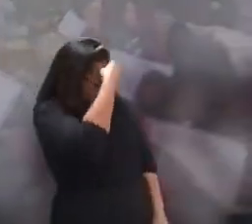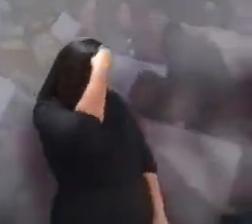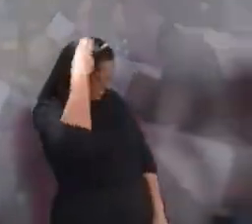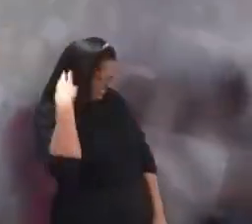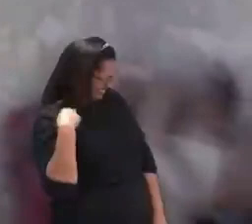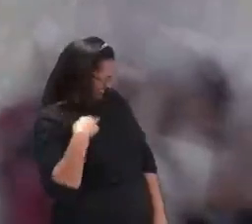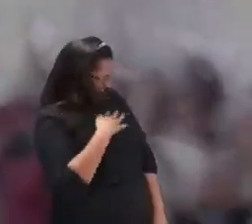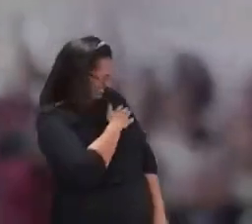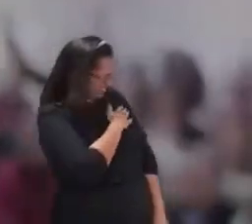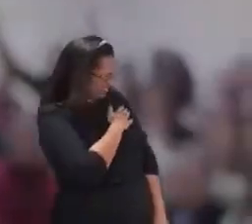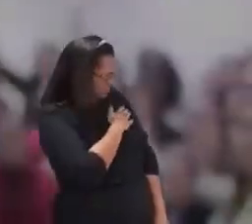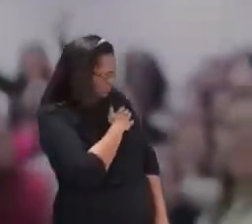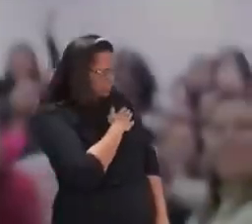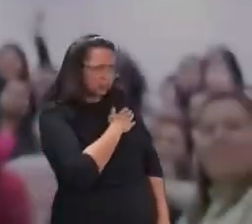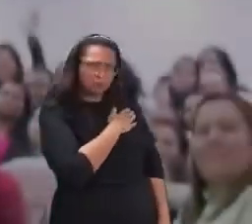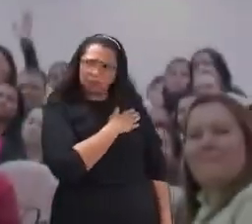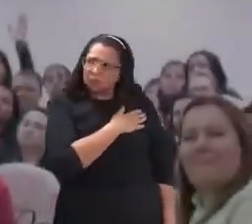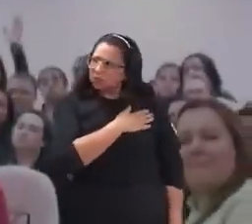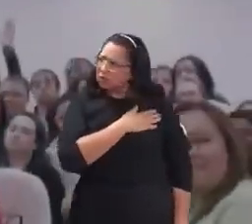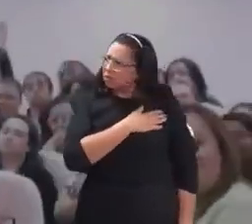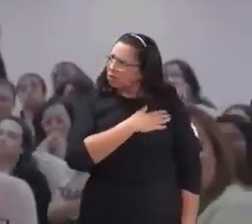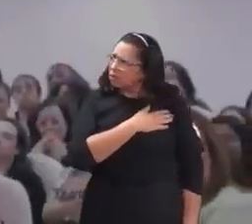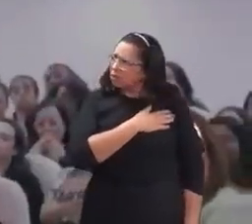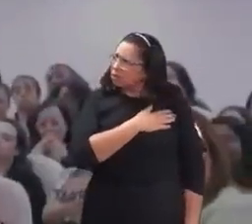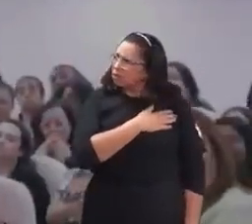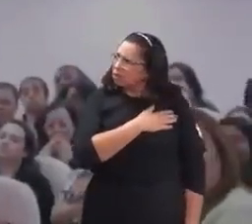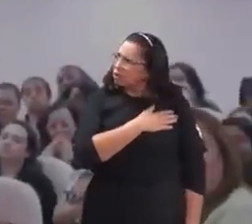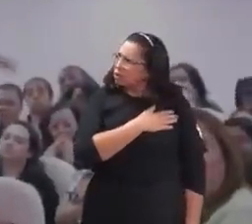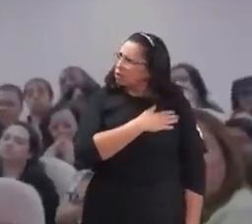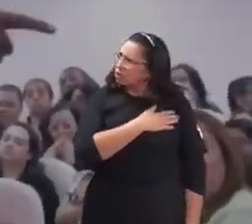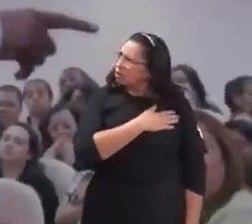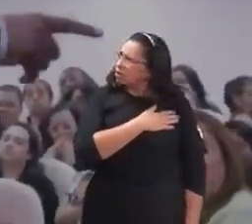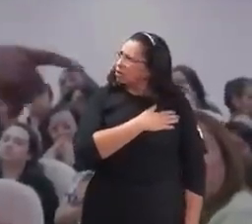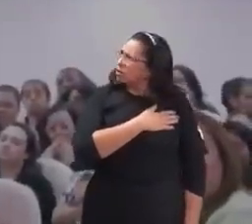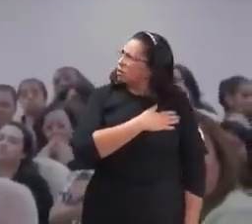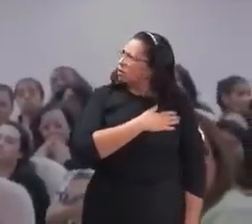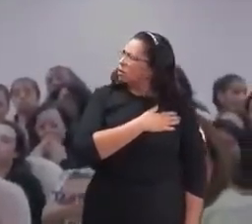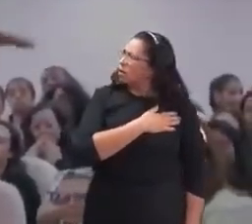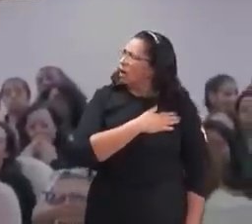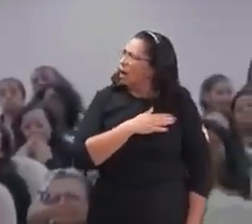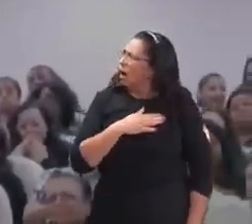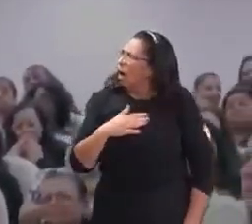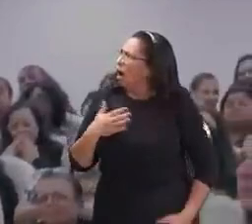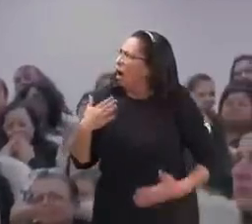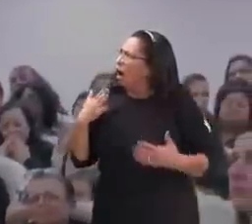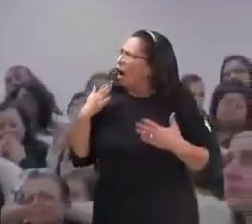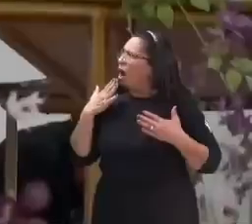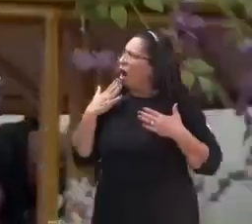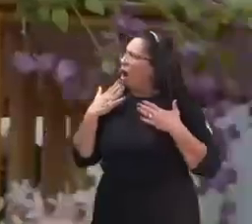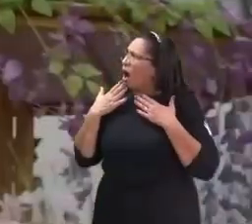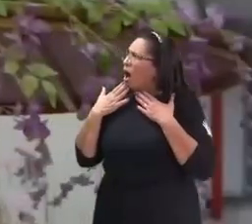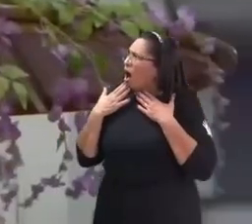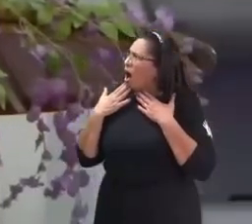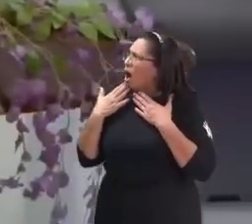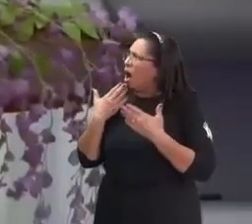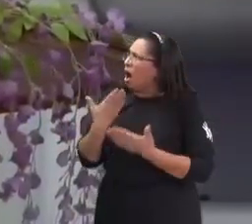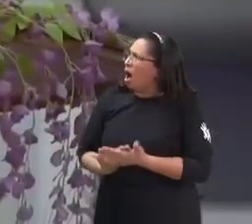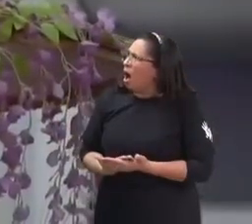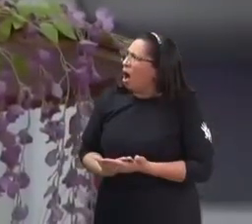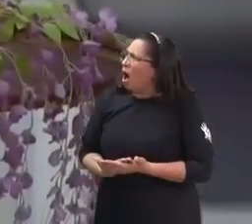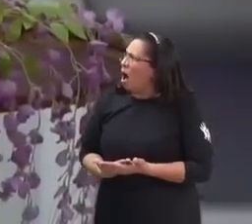Qual é a primeira atitude dela? Correr. Correr para quê? Para tocar, para abraçar. Ela...